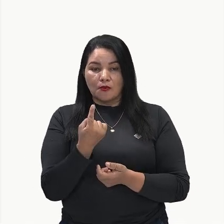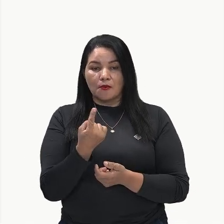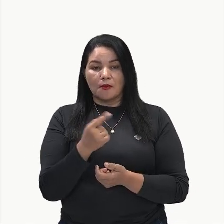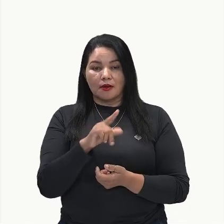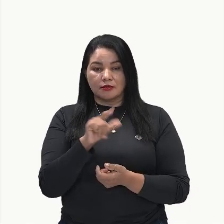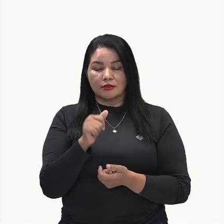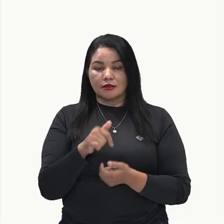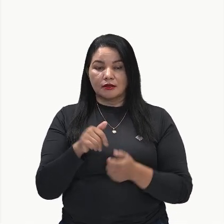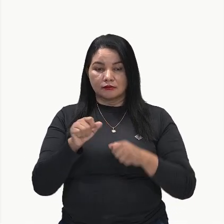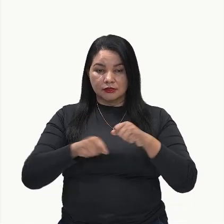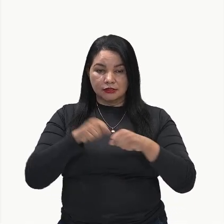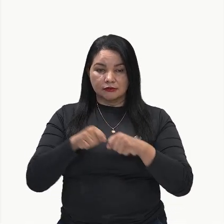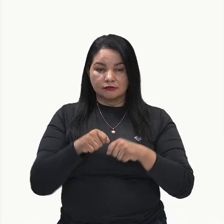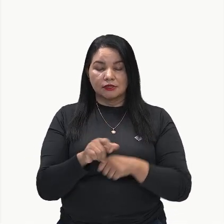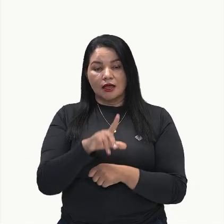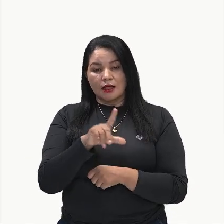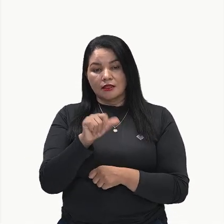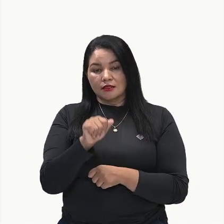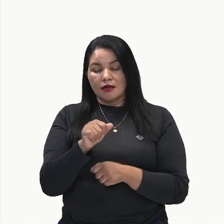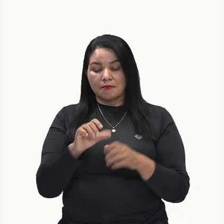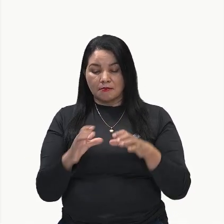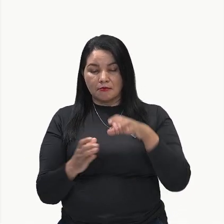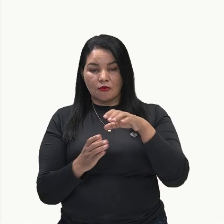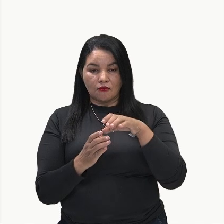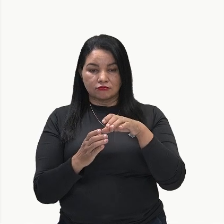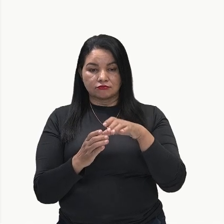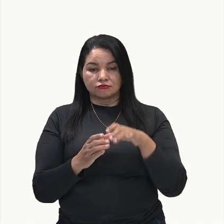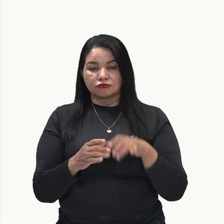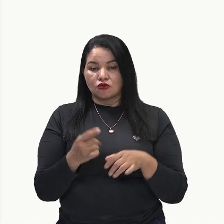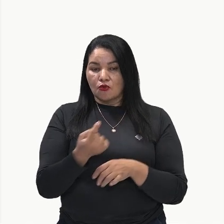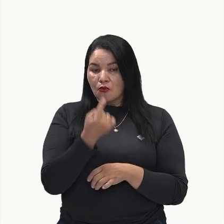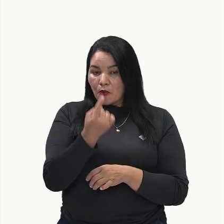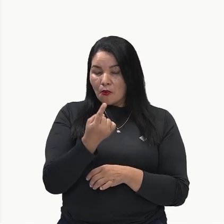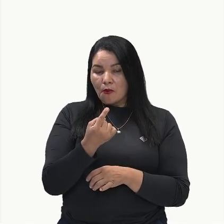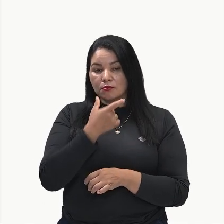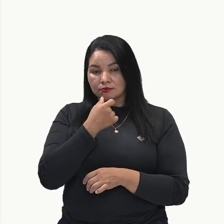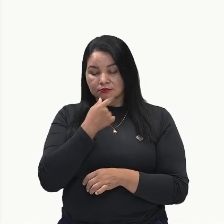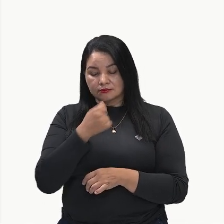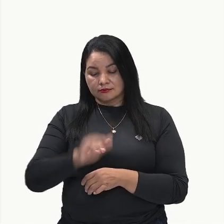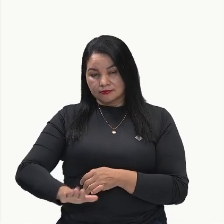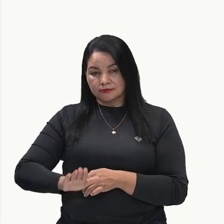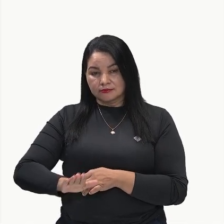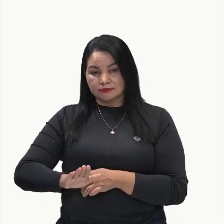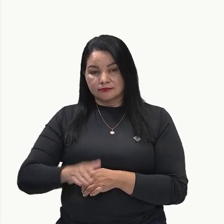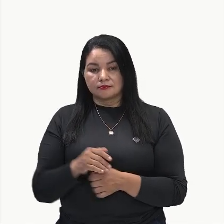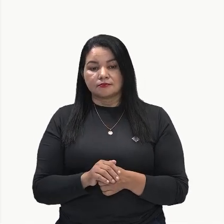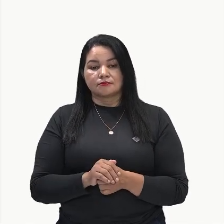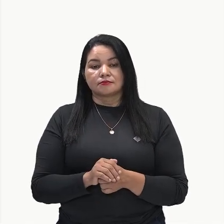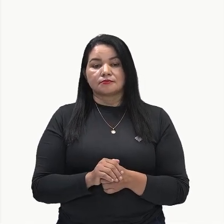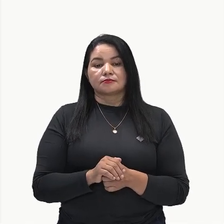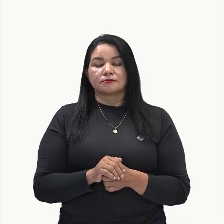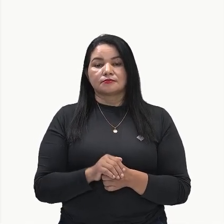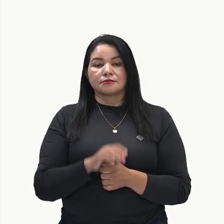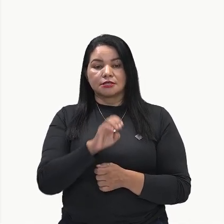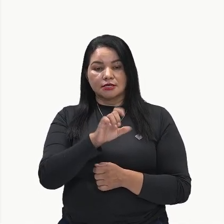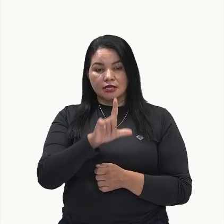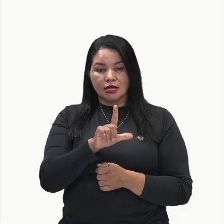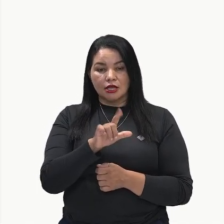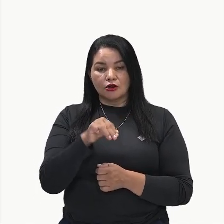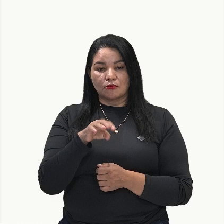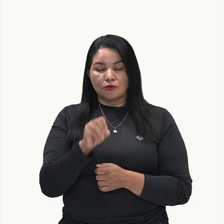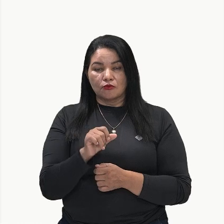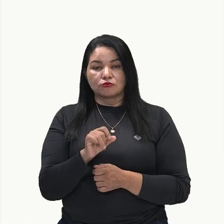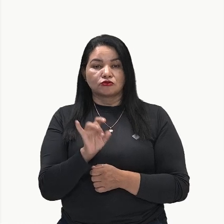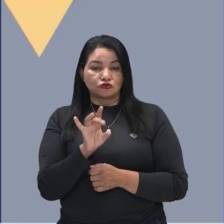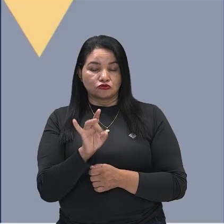la pelota, somente uma bola, el niño, somente um menino, e el mono, somente um